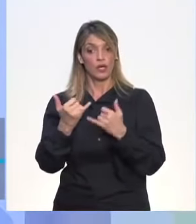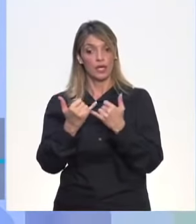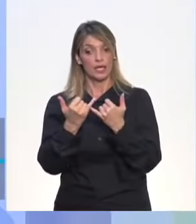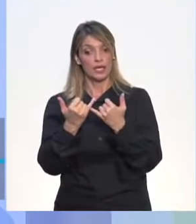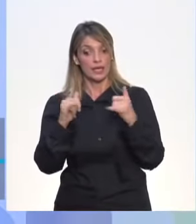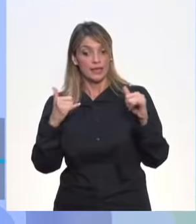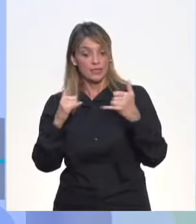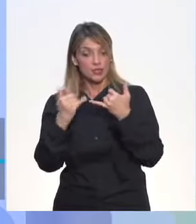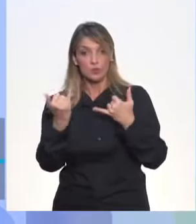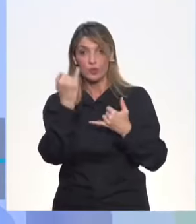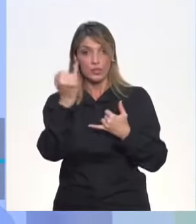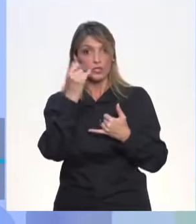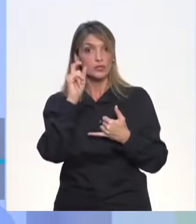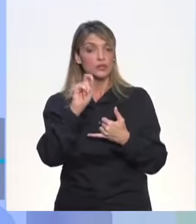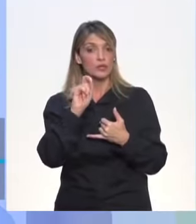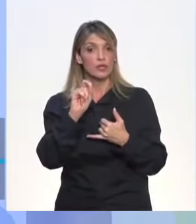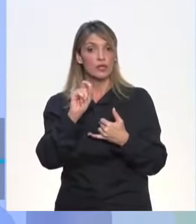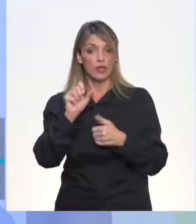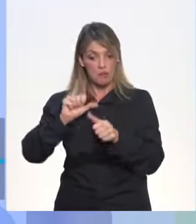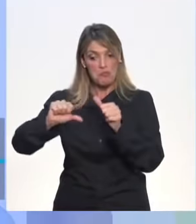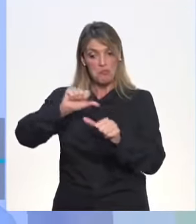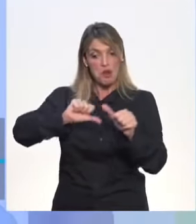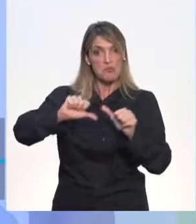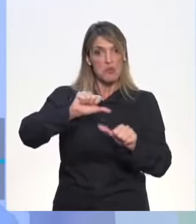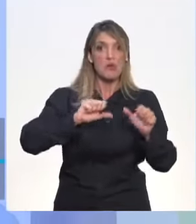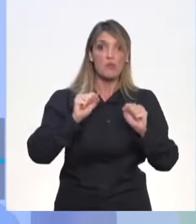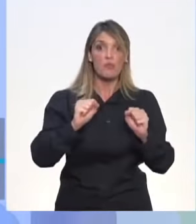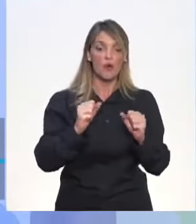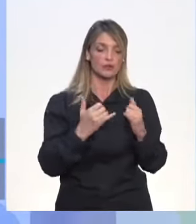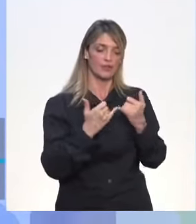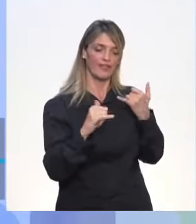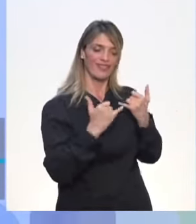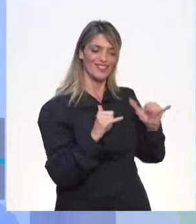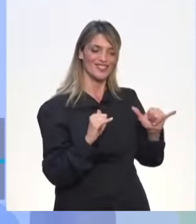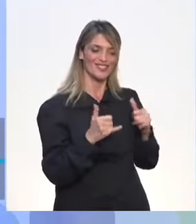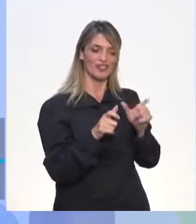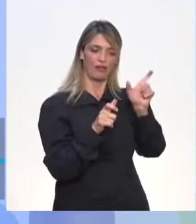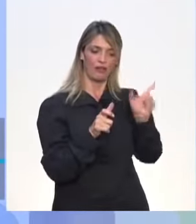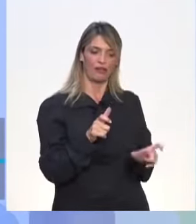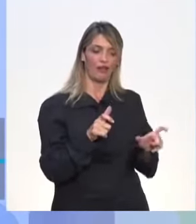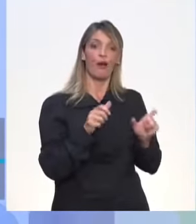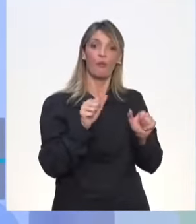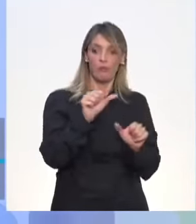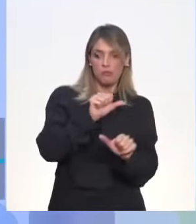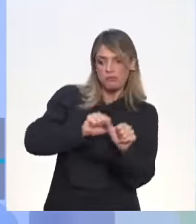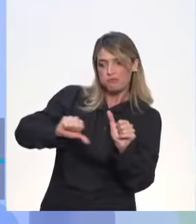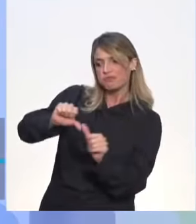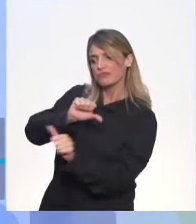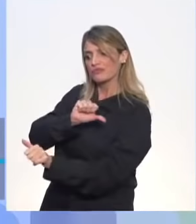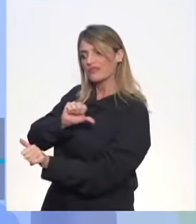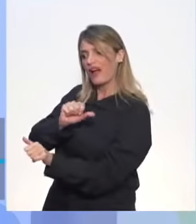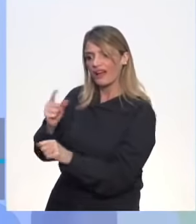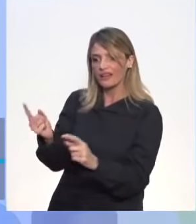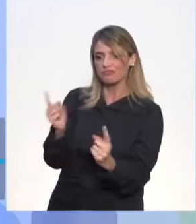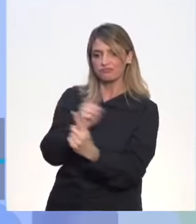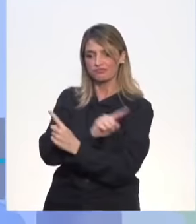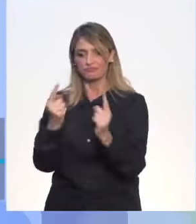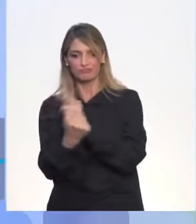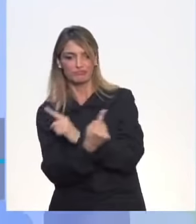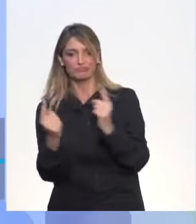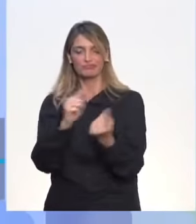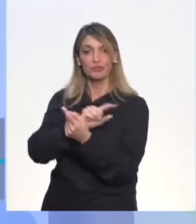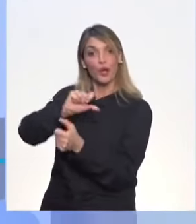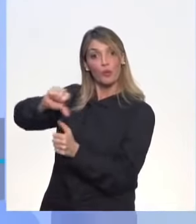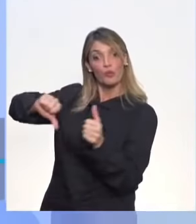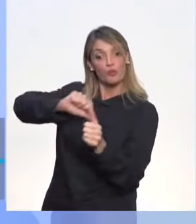energia e o legal dela é que a gente pode transformar você pode pegar uma energia transformar em outra e dessa outra voltar para aquela que às vezes são as